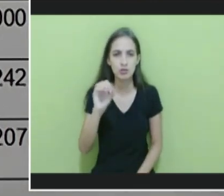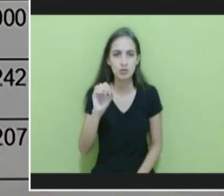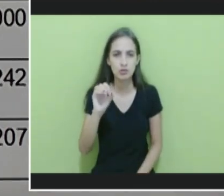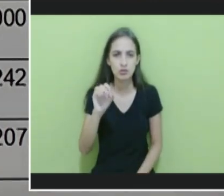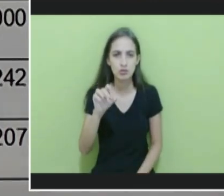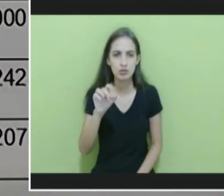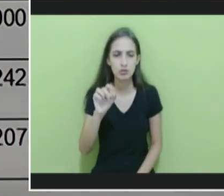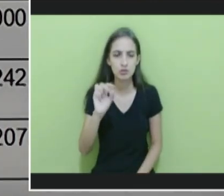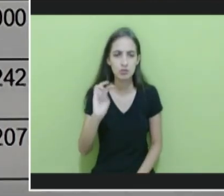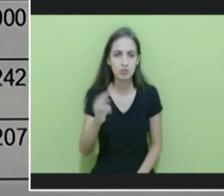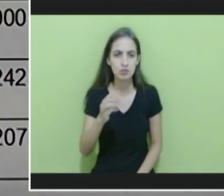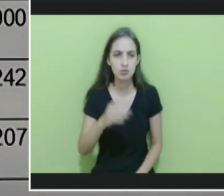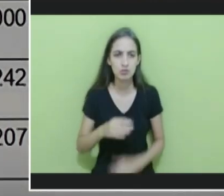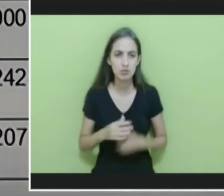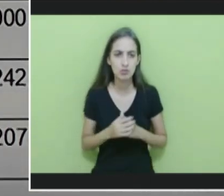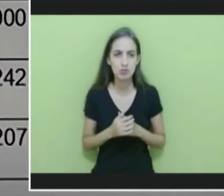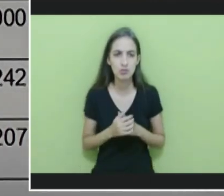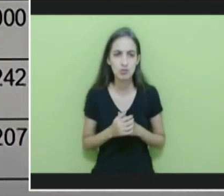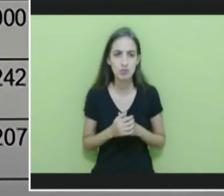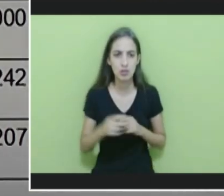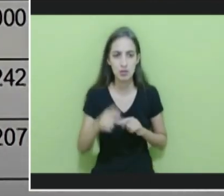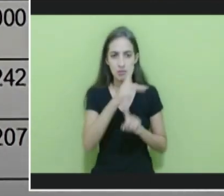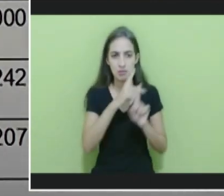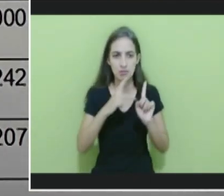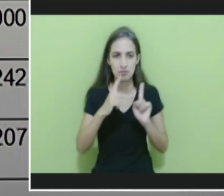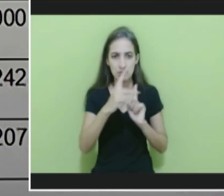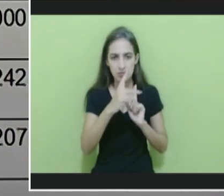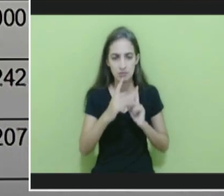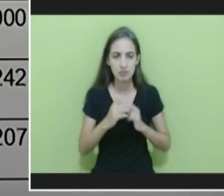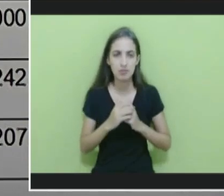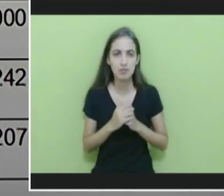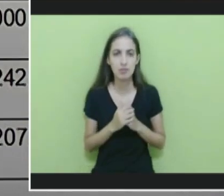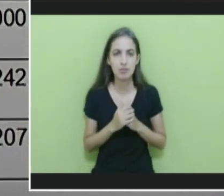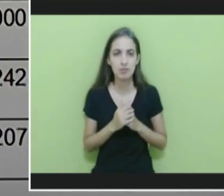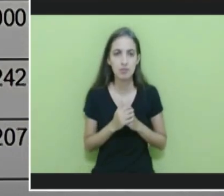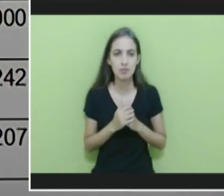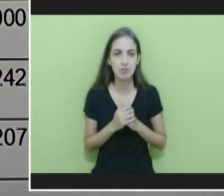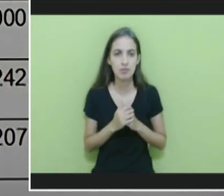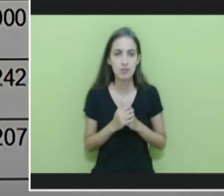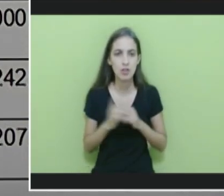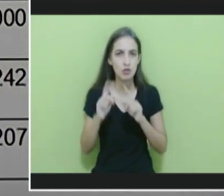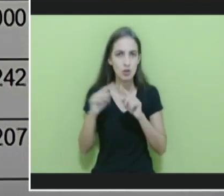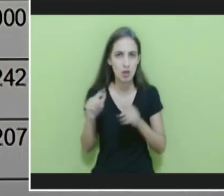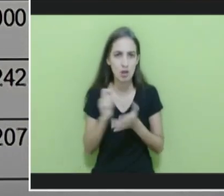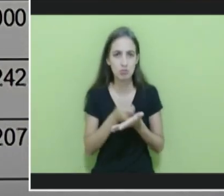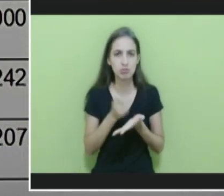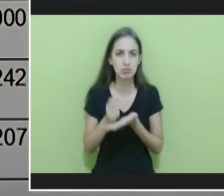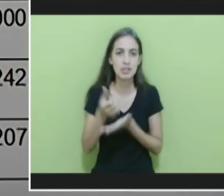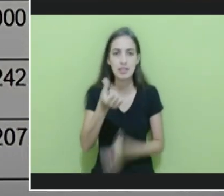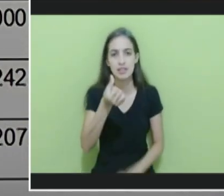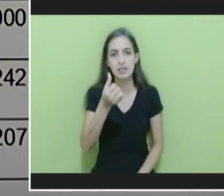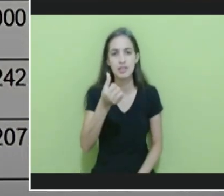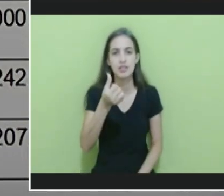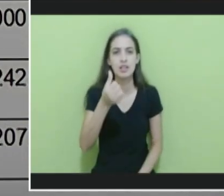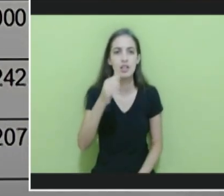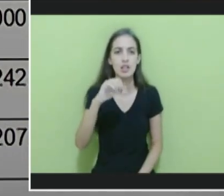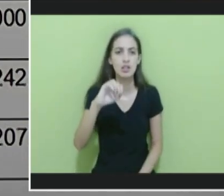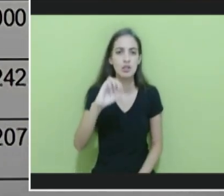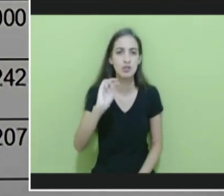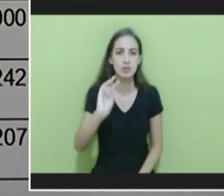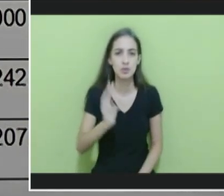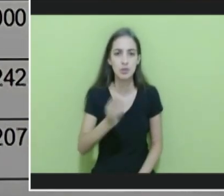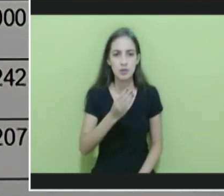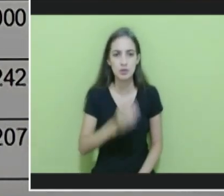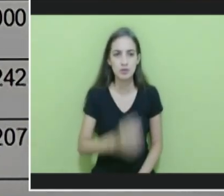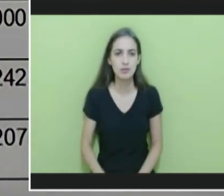previdenciário, somando o aporte mais a contribuição dos servidores, R$ 69 milhões.